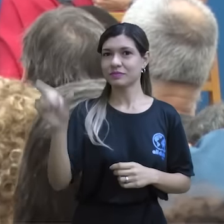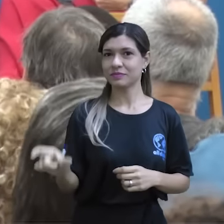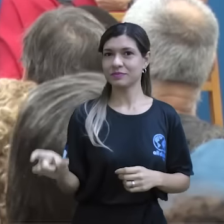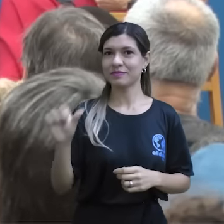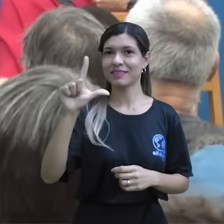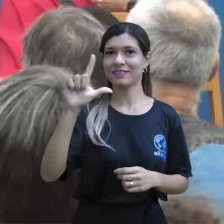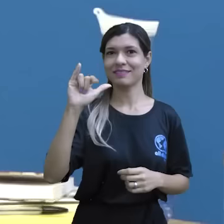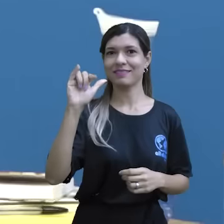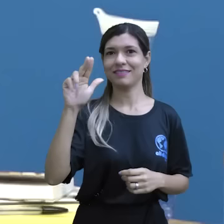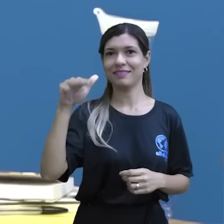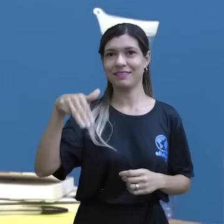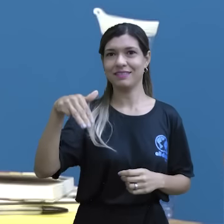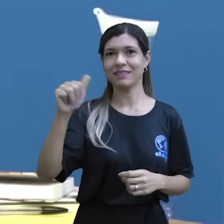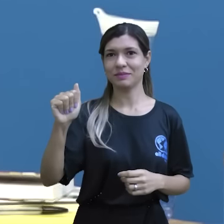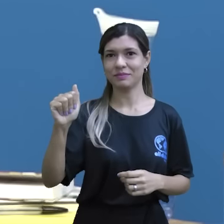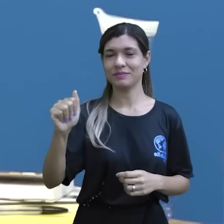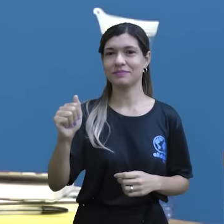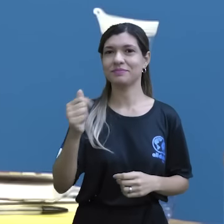quais são